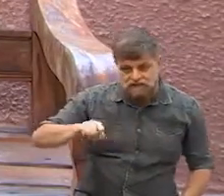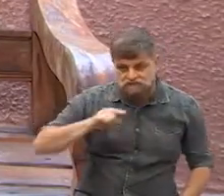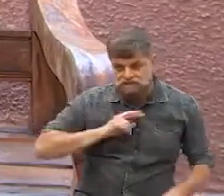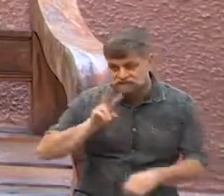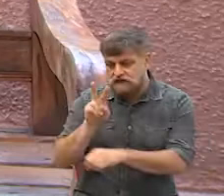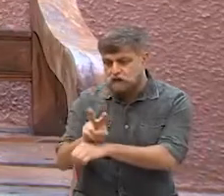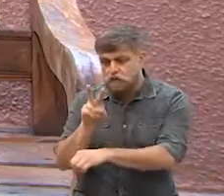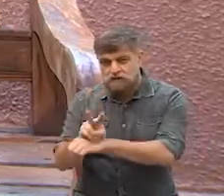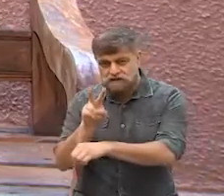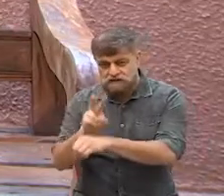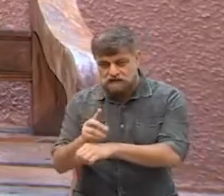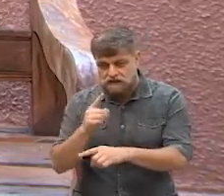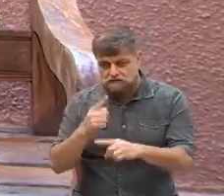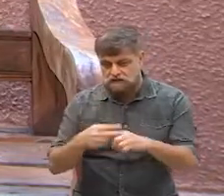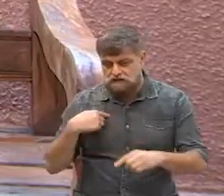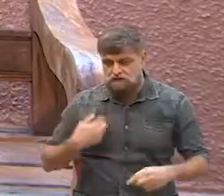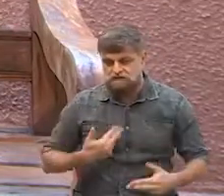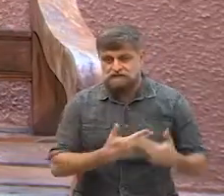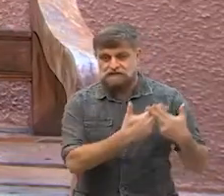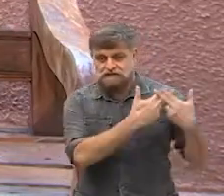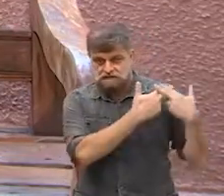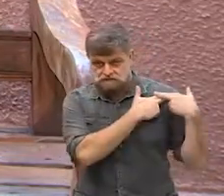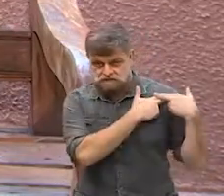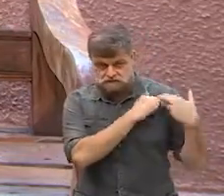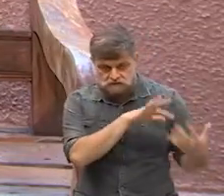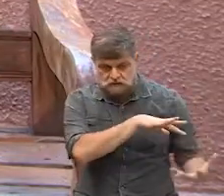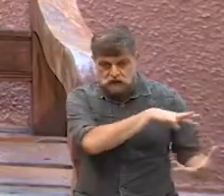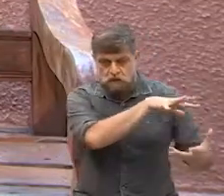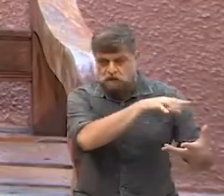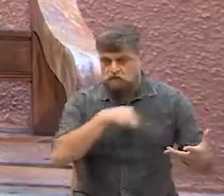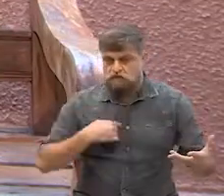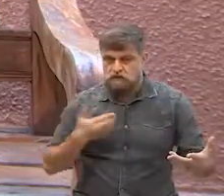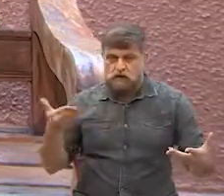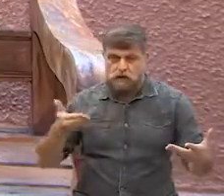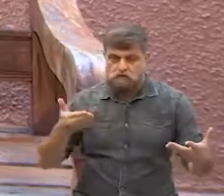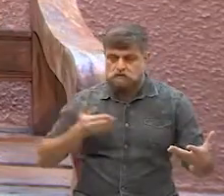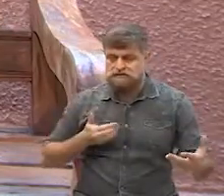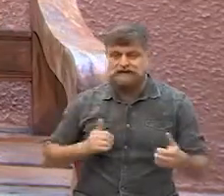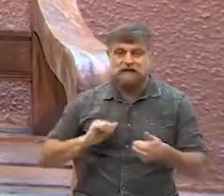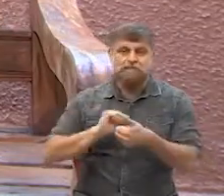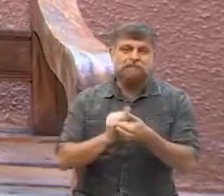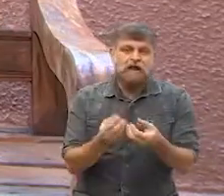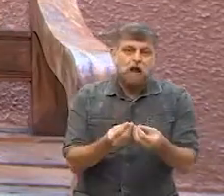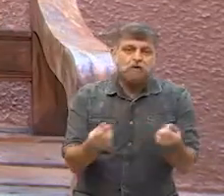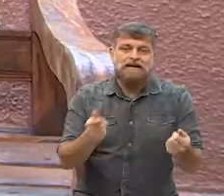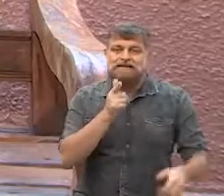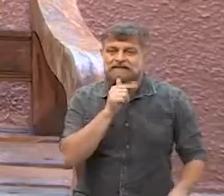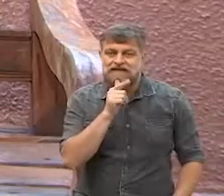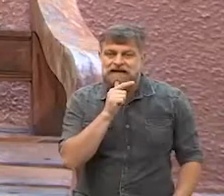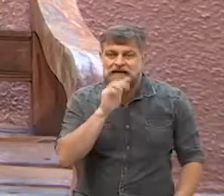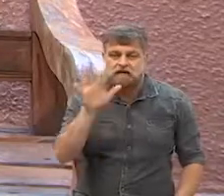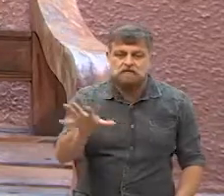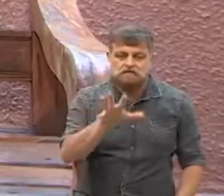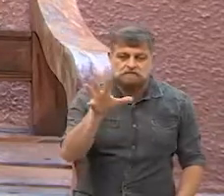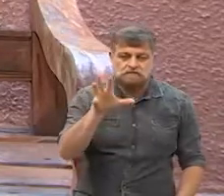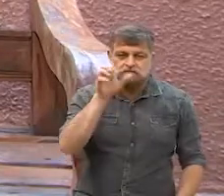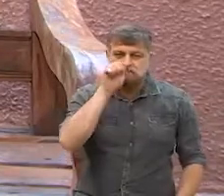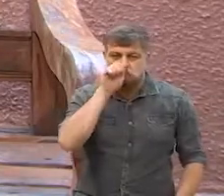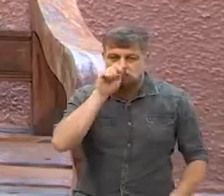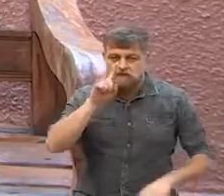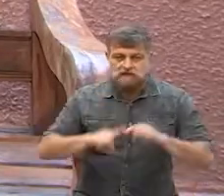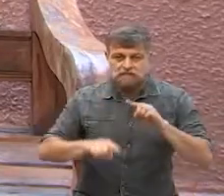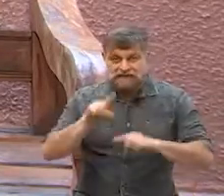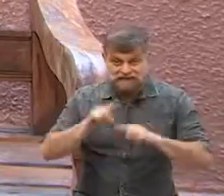zelar, porque é nosso dever deixar para eles o mundo que a gente tem hoje, de qualidade na água, no ar e nos